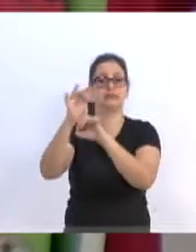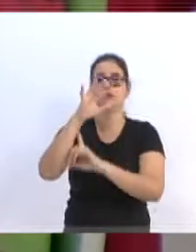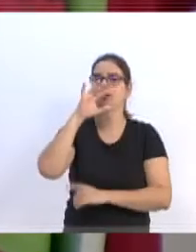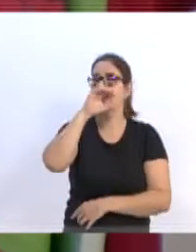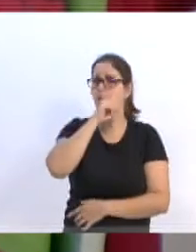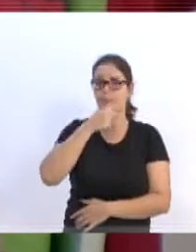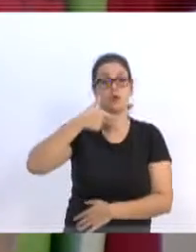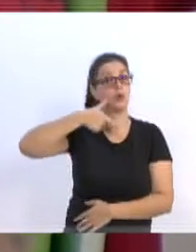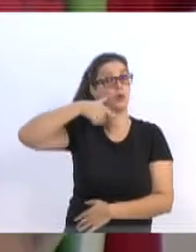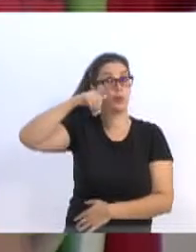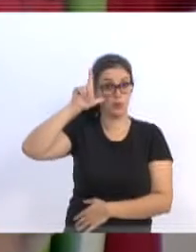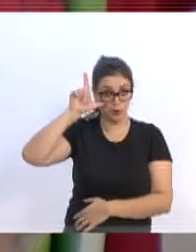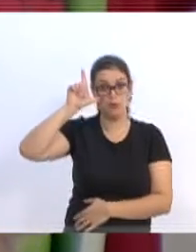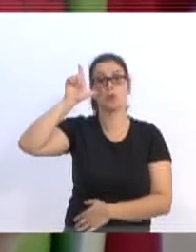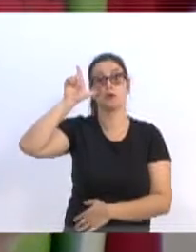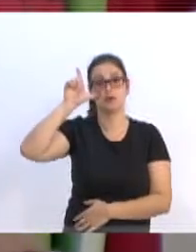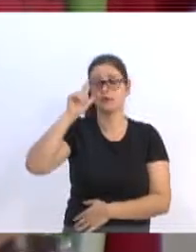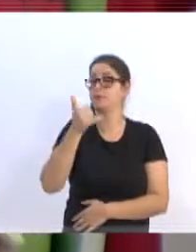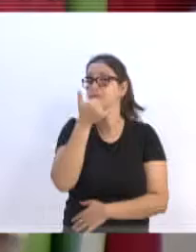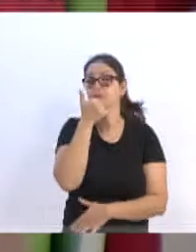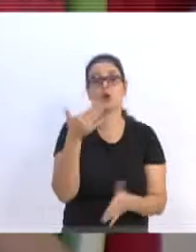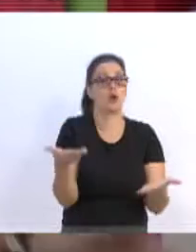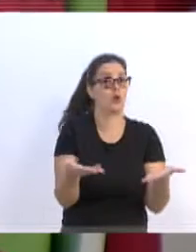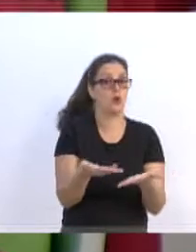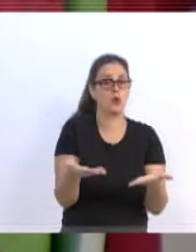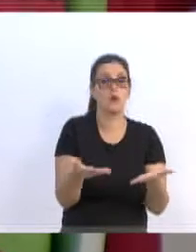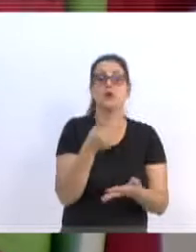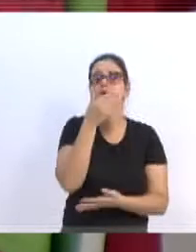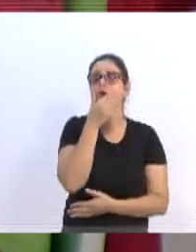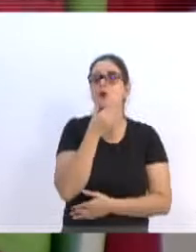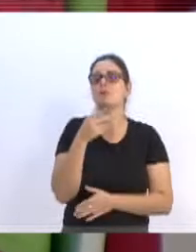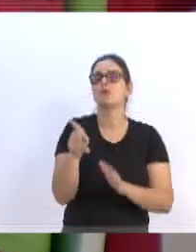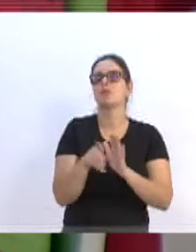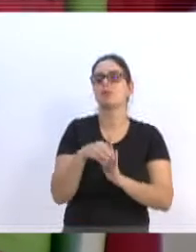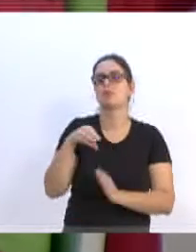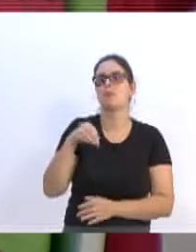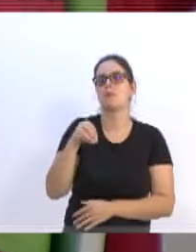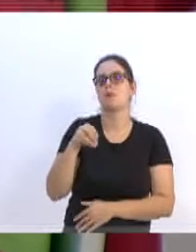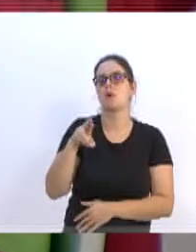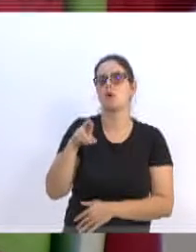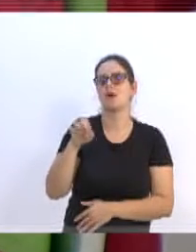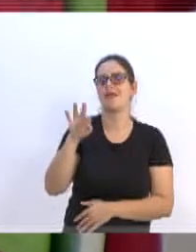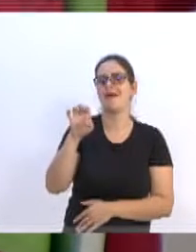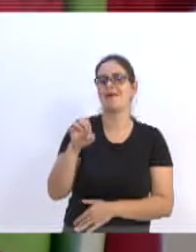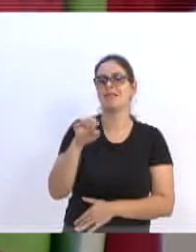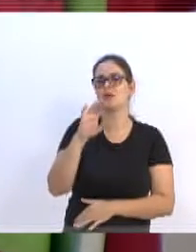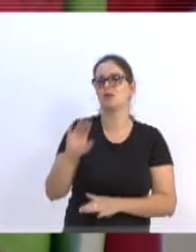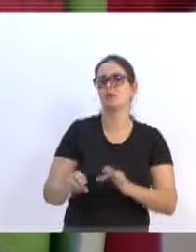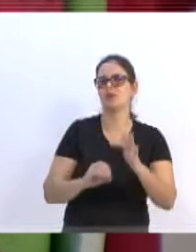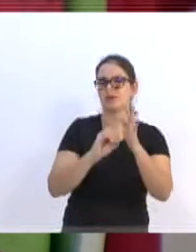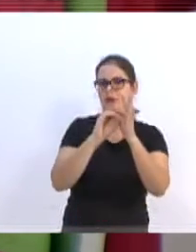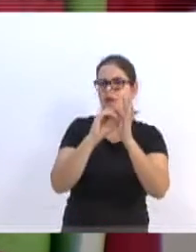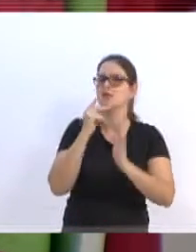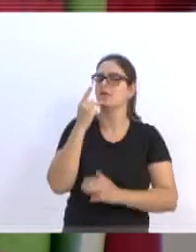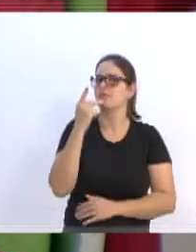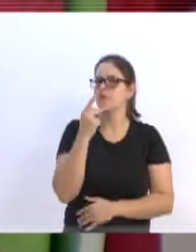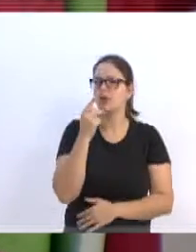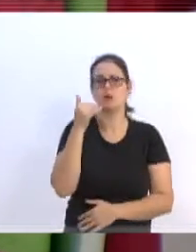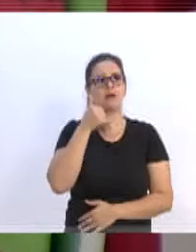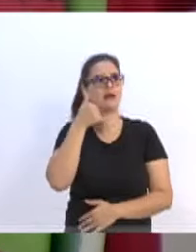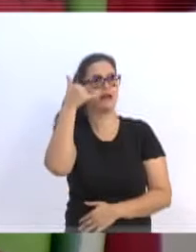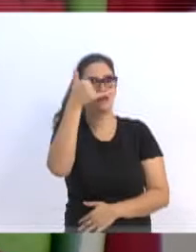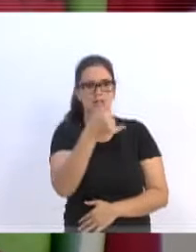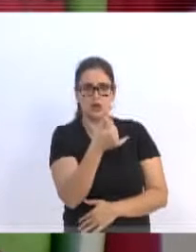inclusive hoje inclusive meu amigo moretti lado o chaveiro na fortaleza ligou e falou assim saiu de